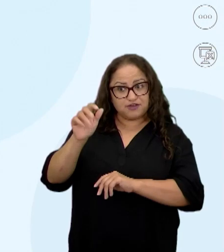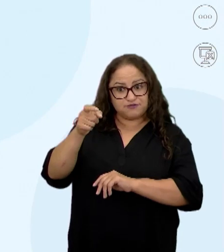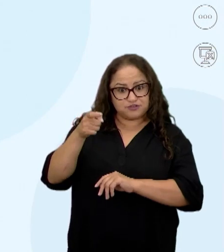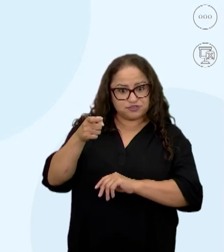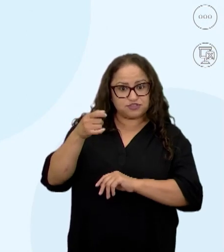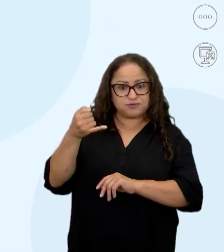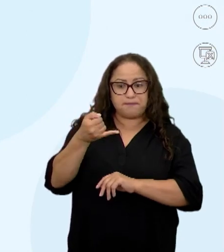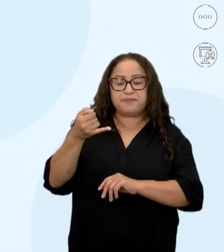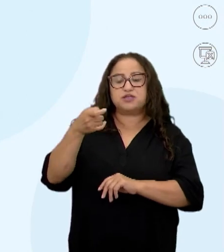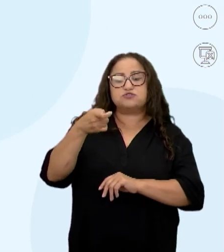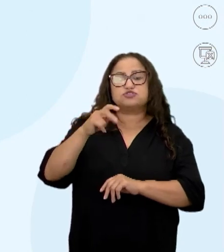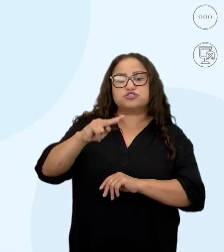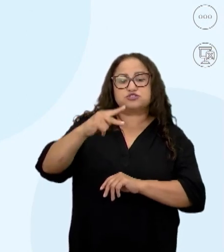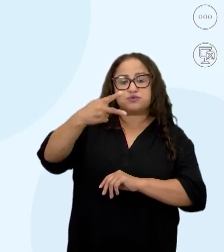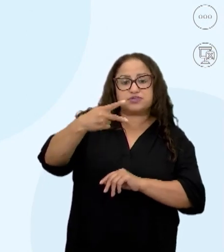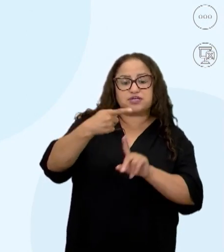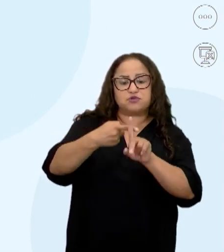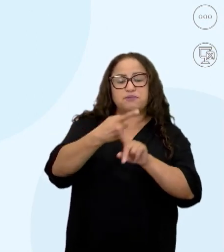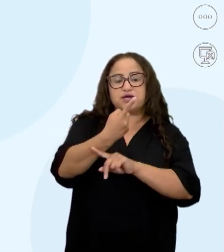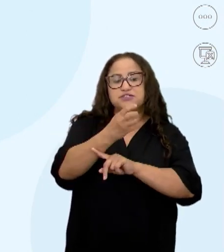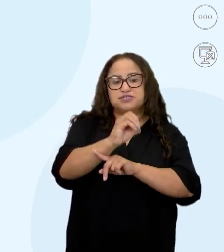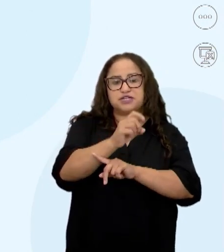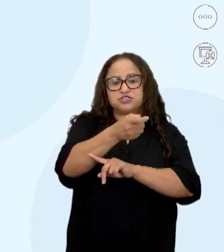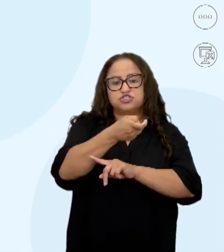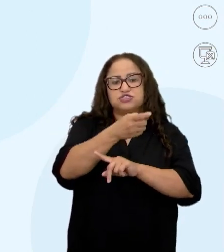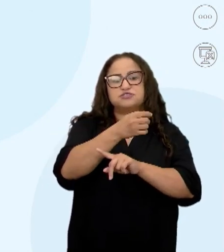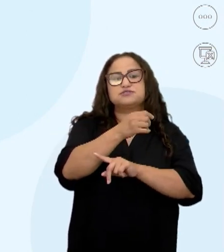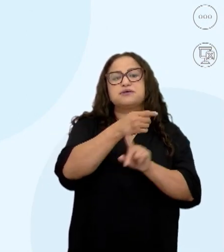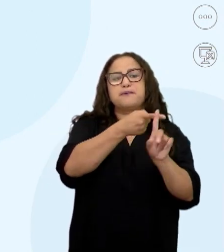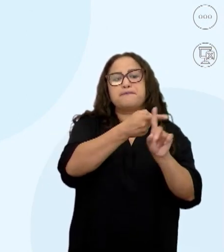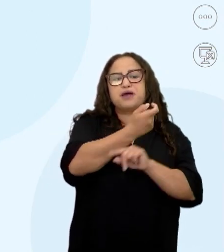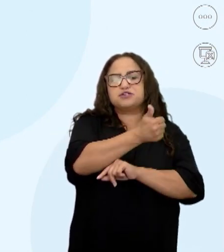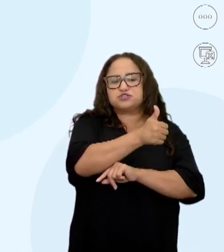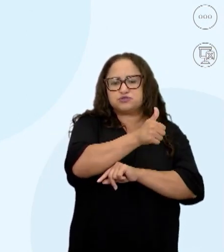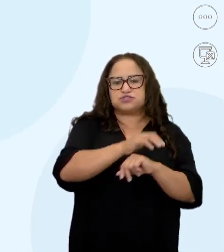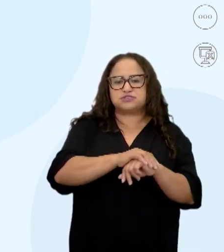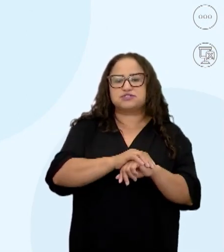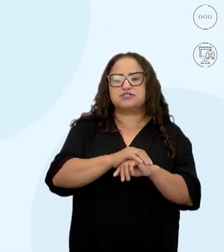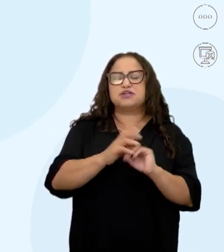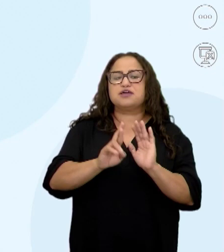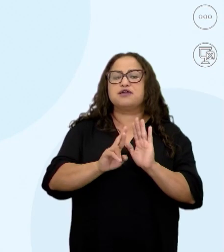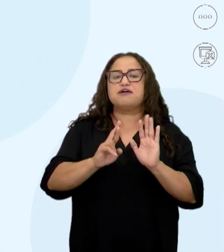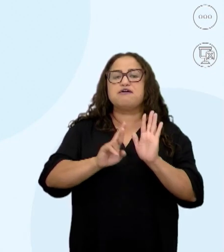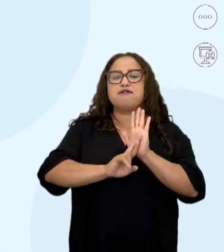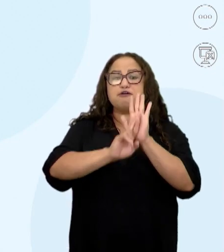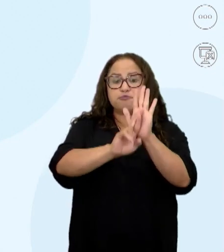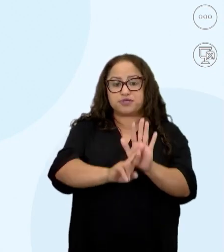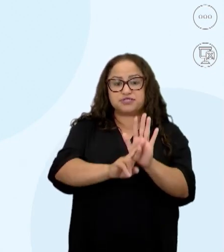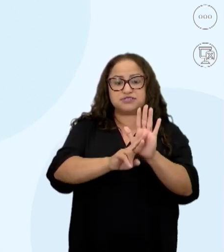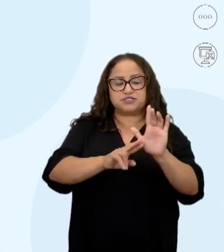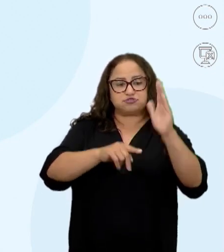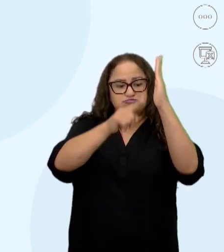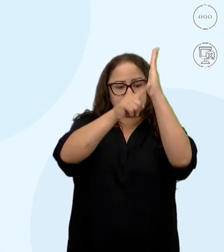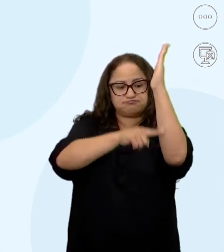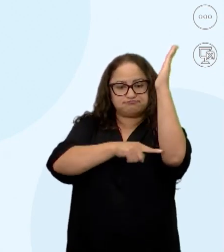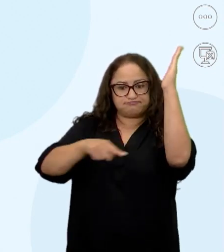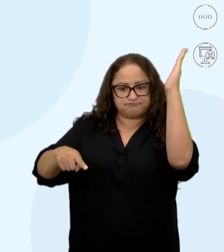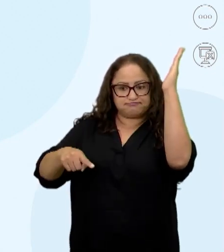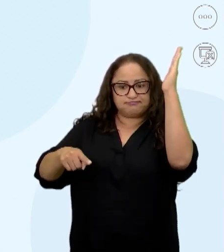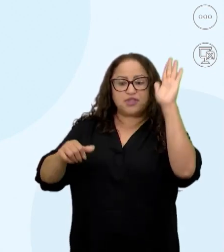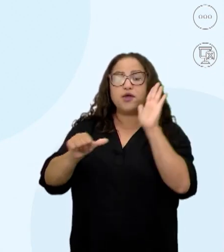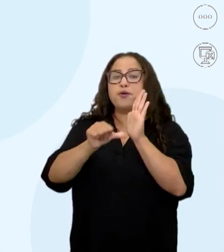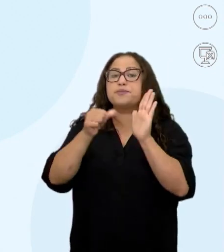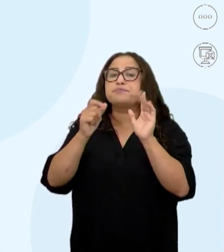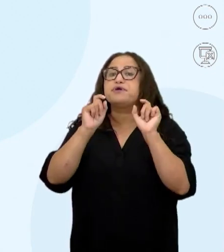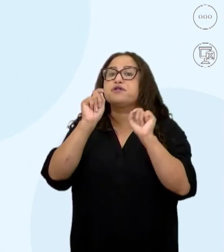= - x ao quadrado + 10x mais 11 represente graficamente no plano cartesiano Então a primeira coisa